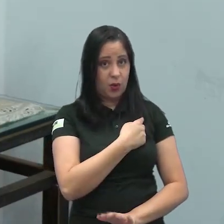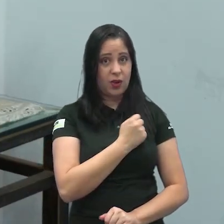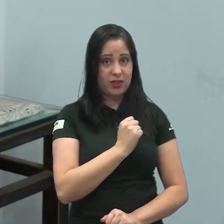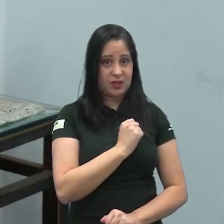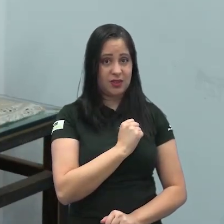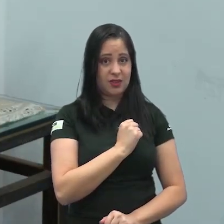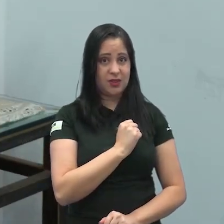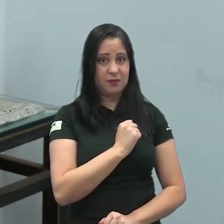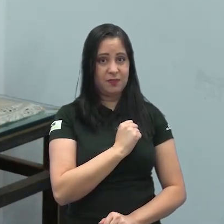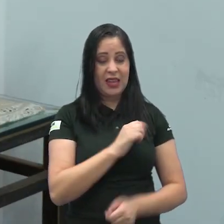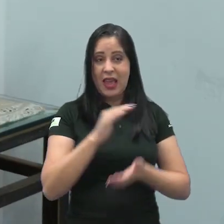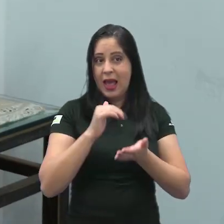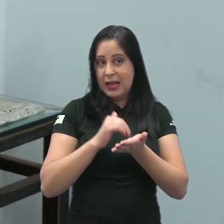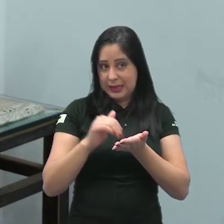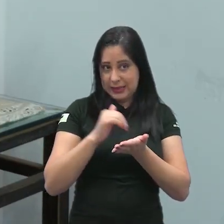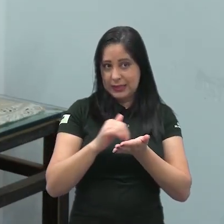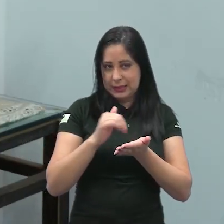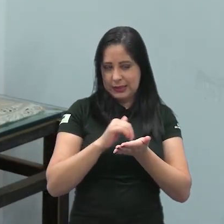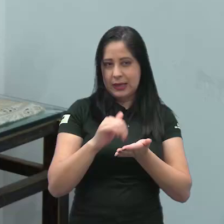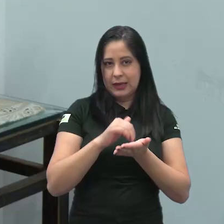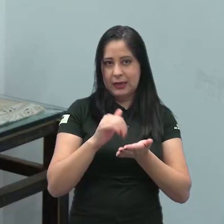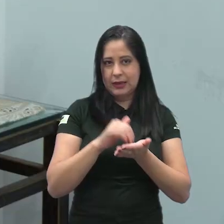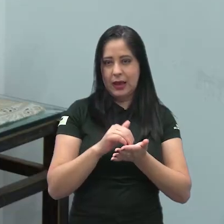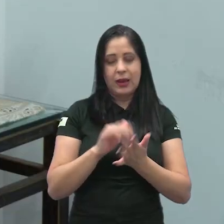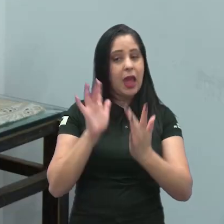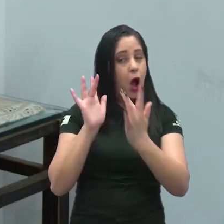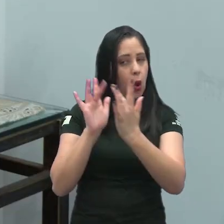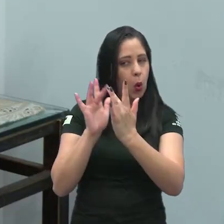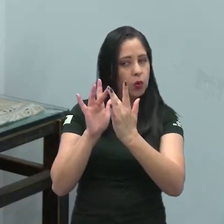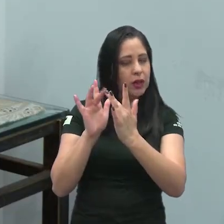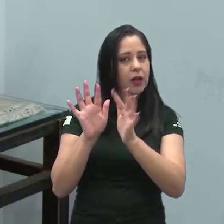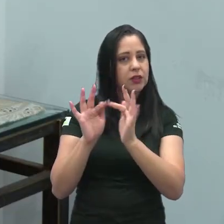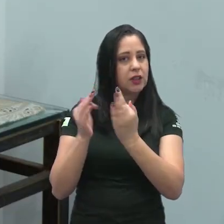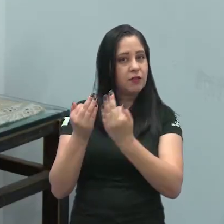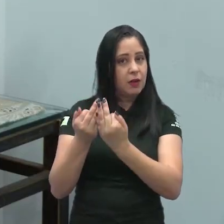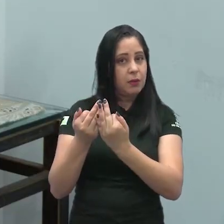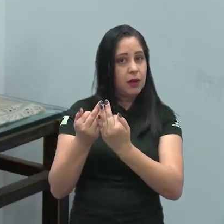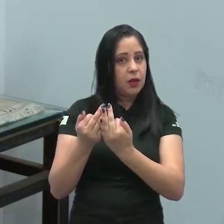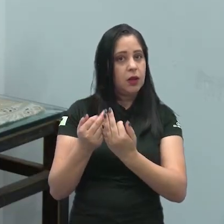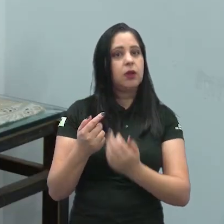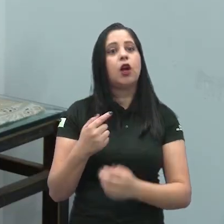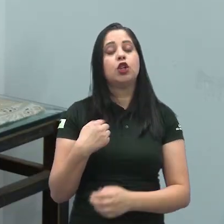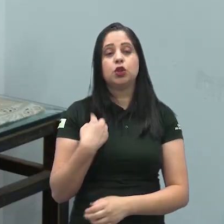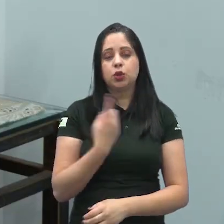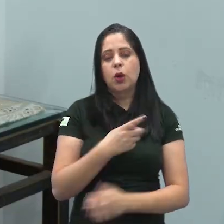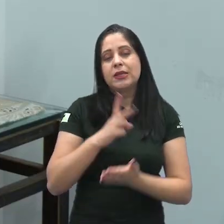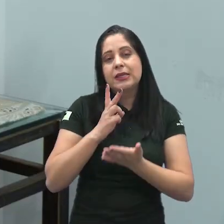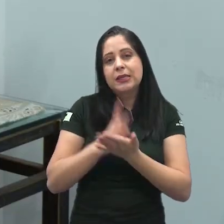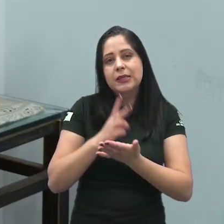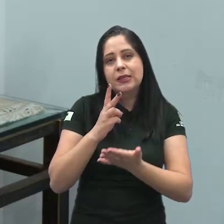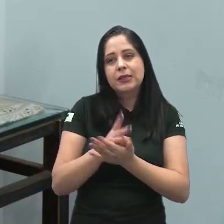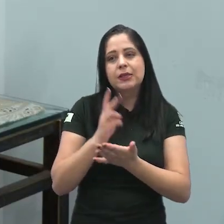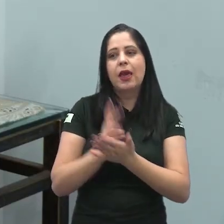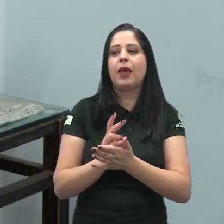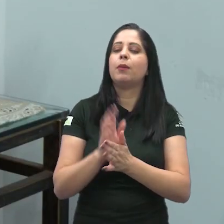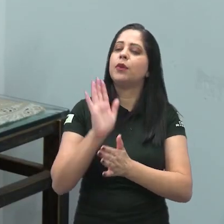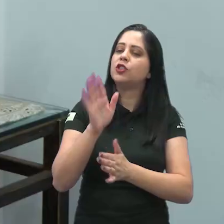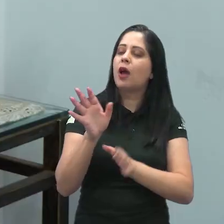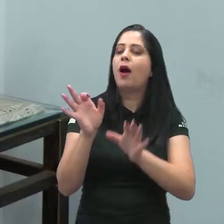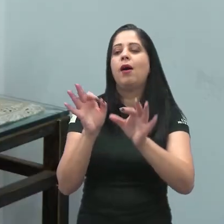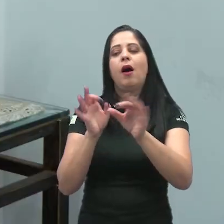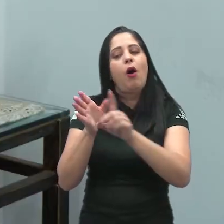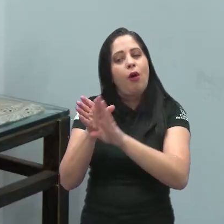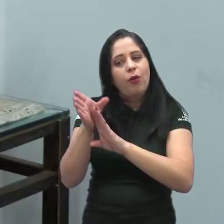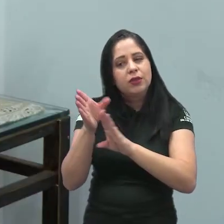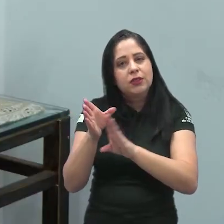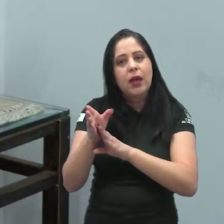principalmente nós lá na secretaria, que fazemos o primeiro contato com a família, a gente tem esse cuidado de preparar esses pais e dizer